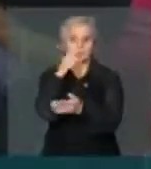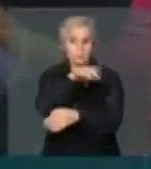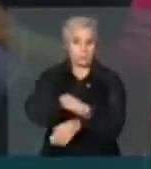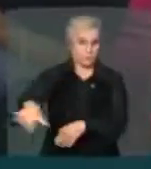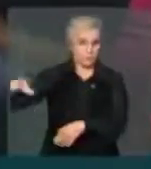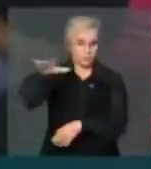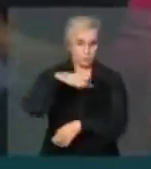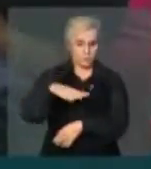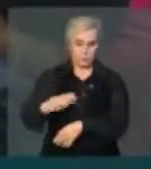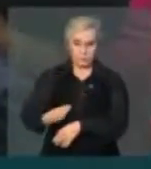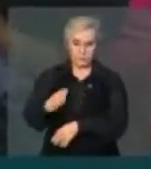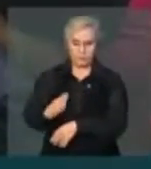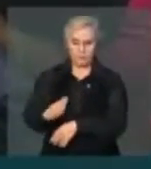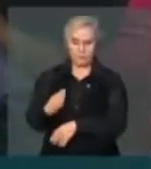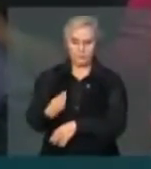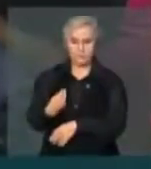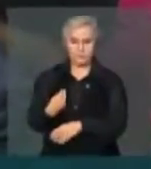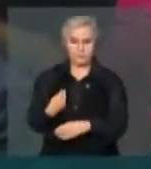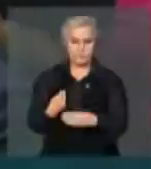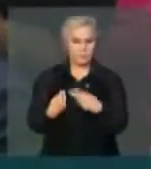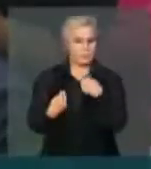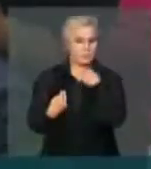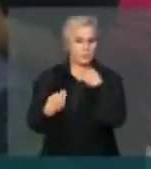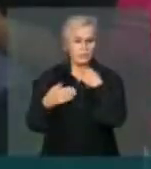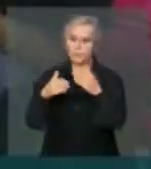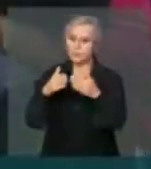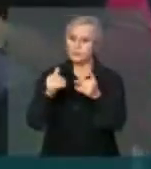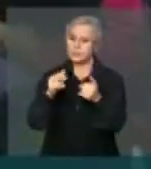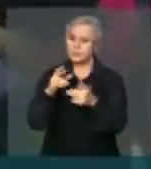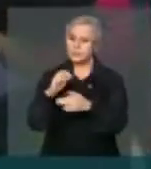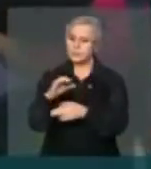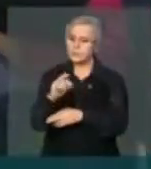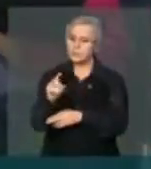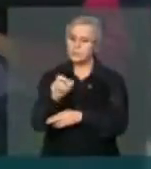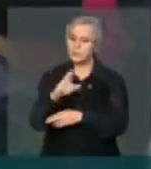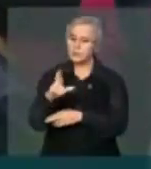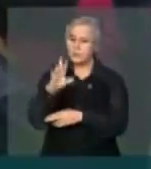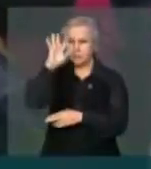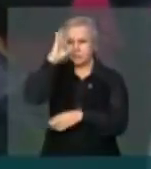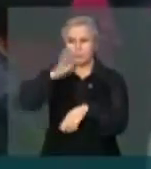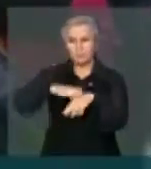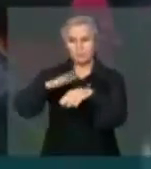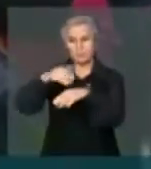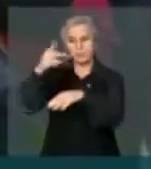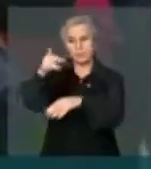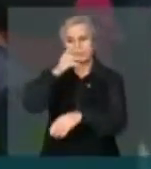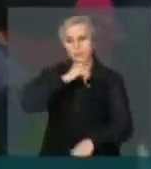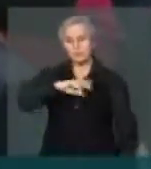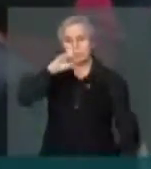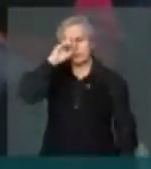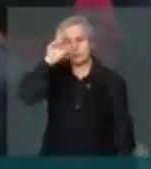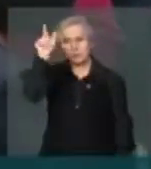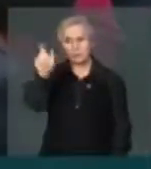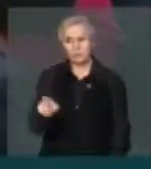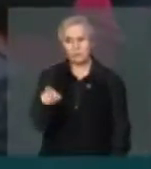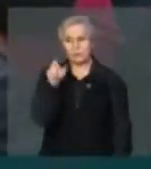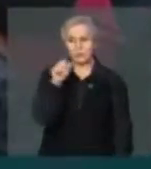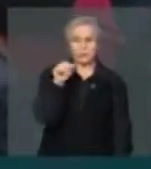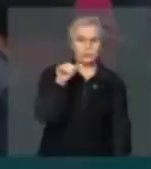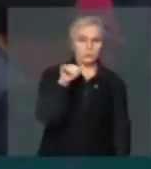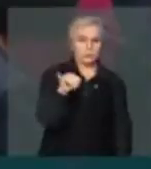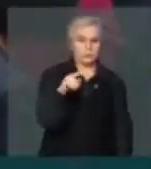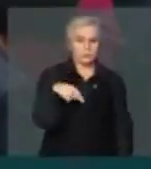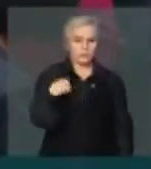que a formulam de poderem recorrer da decisão de Vossa Excelência. Se nós não tivermos